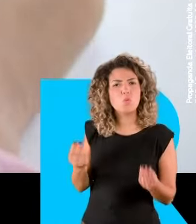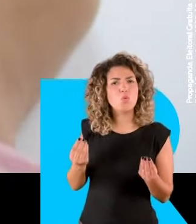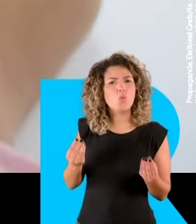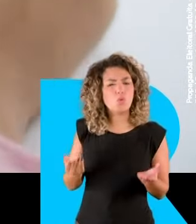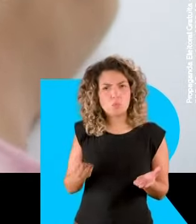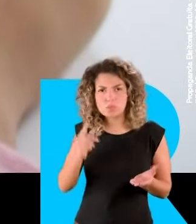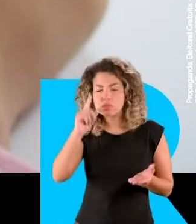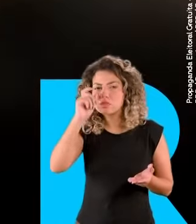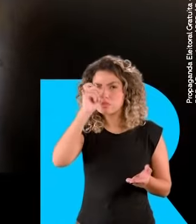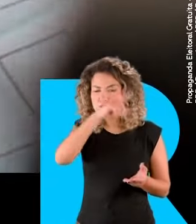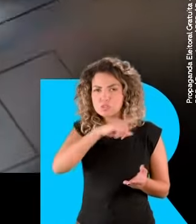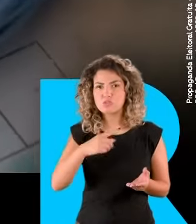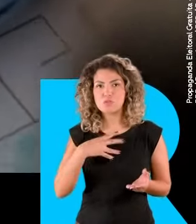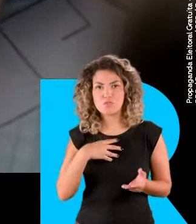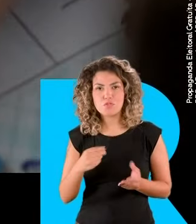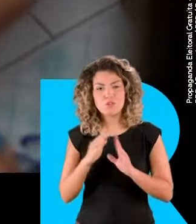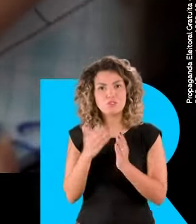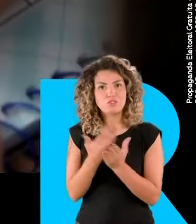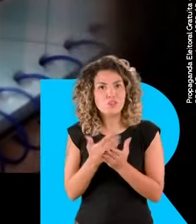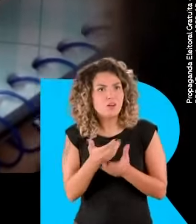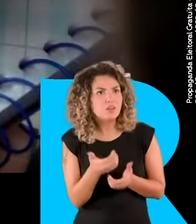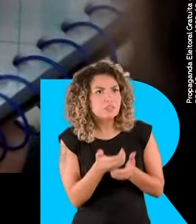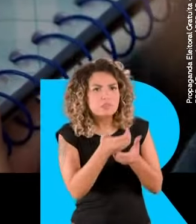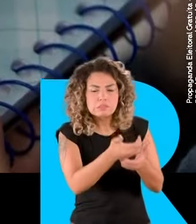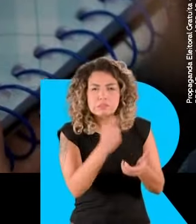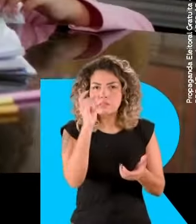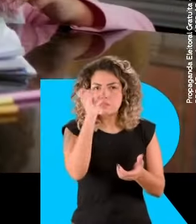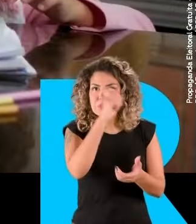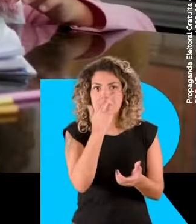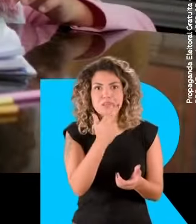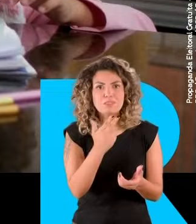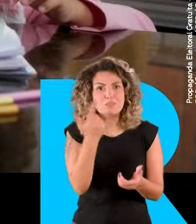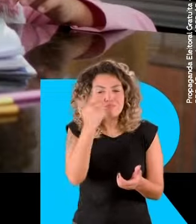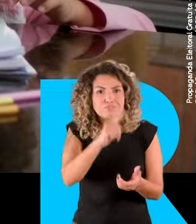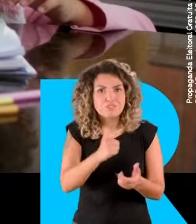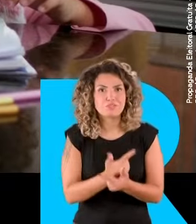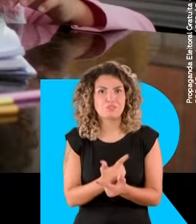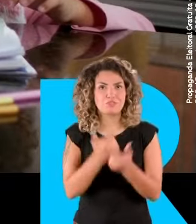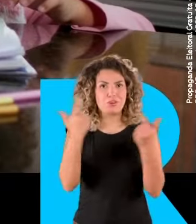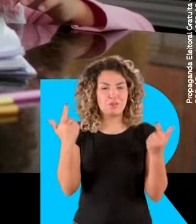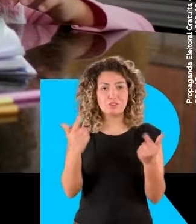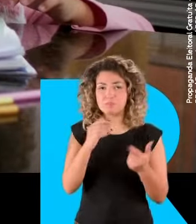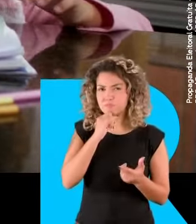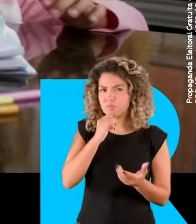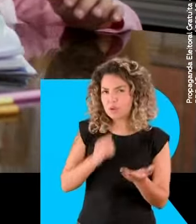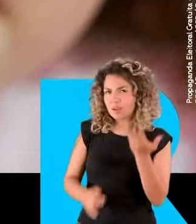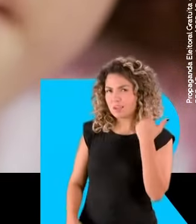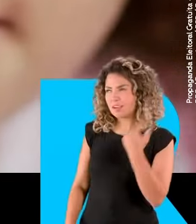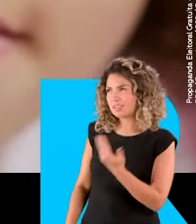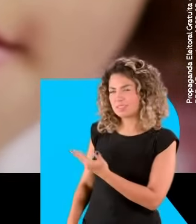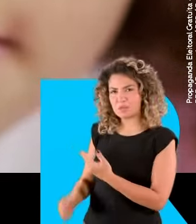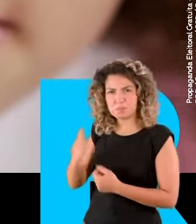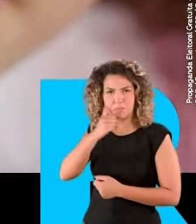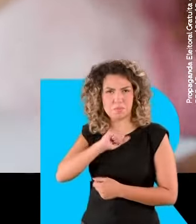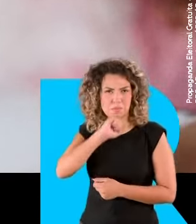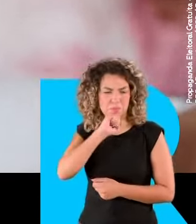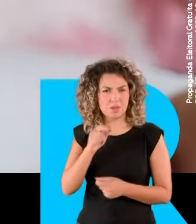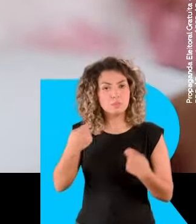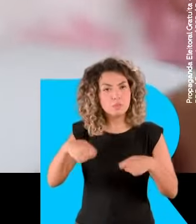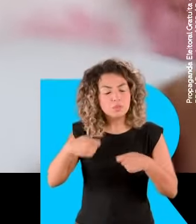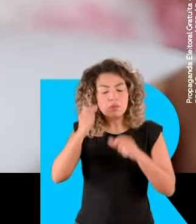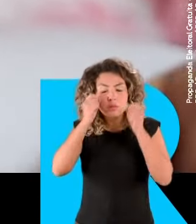Antigamente, conseguir uma vaga na creche era como ganhar na loteria. As mães, como a Tatiana, por exemplo, tinham que acordar